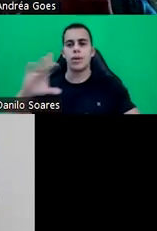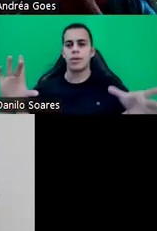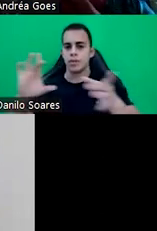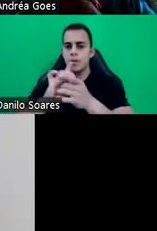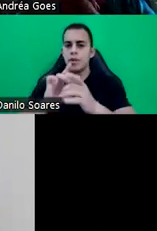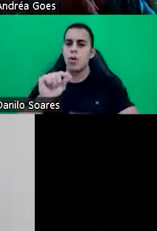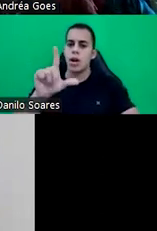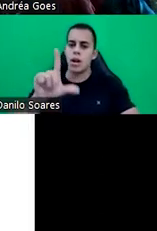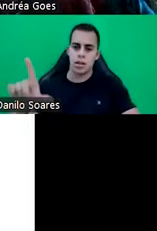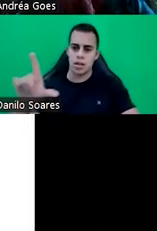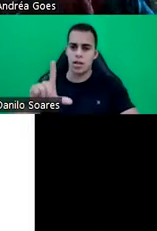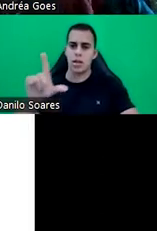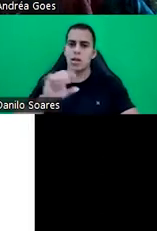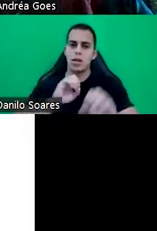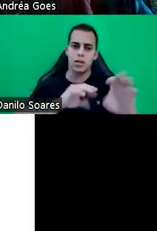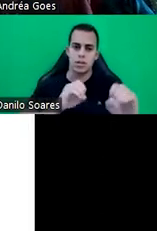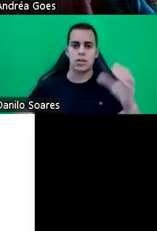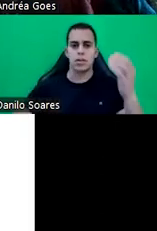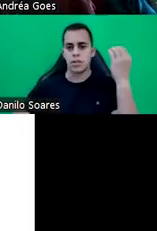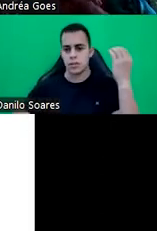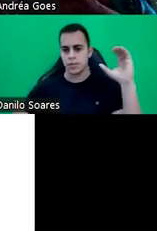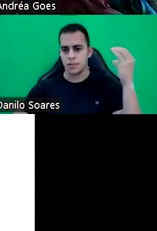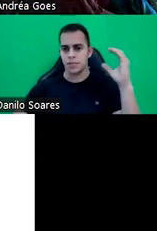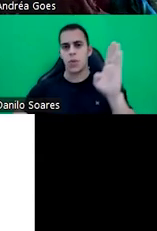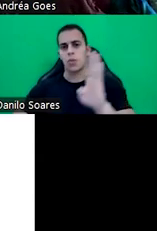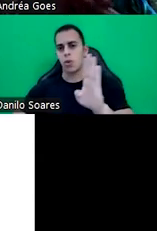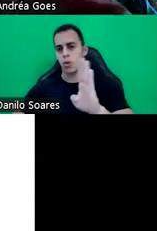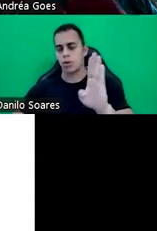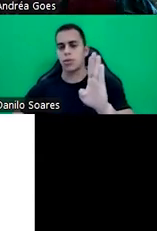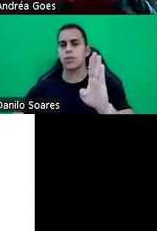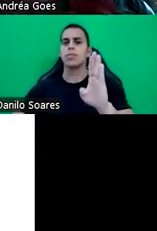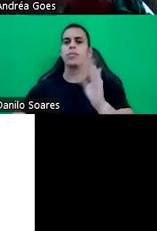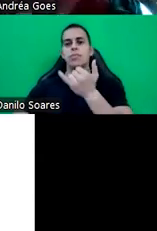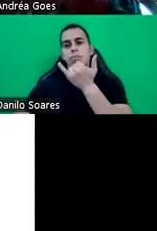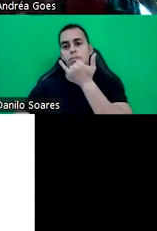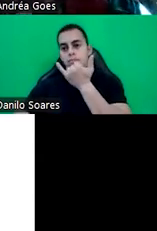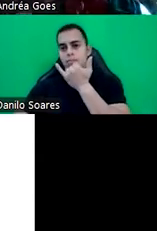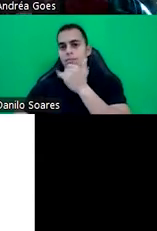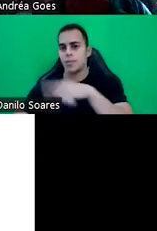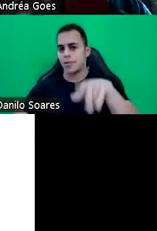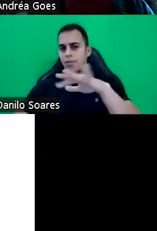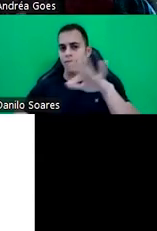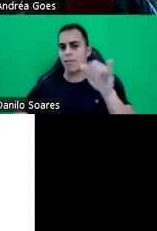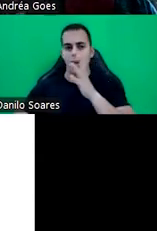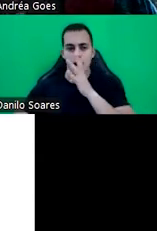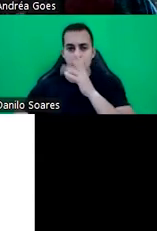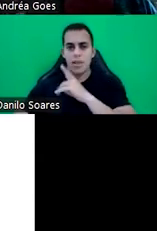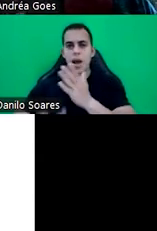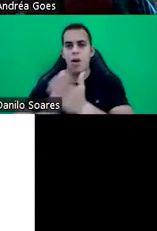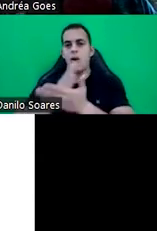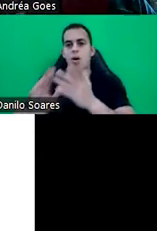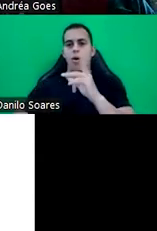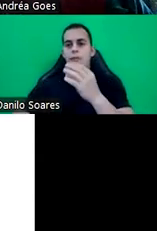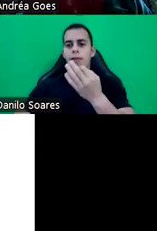literatura com o ensino de ciências e biologia, que é esse. E desculpa, gente, vocês vão ver aí um pouco em francês também,